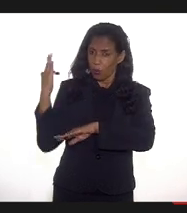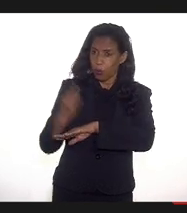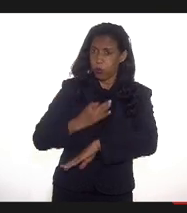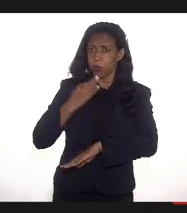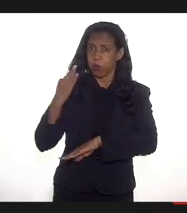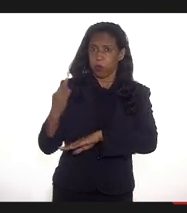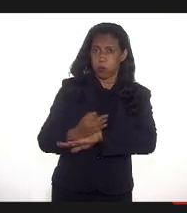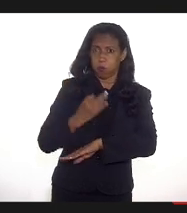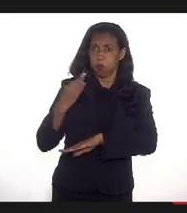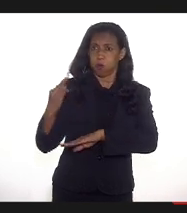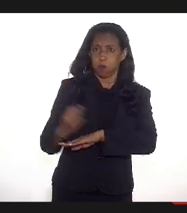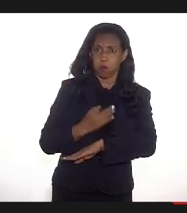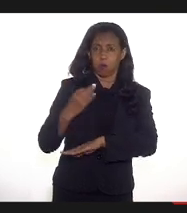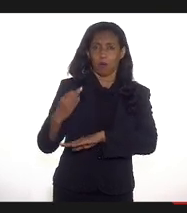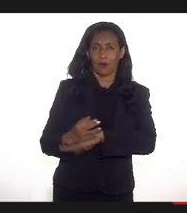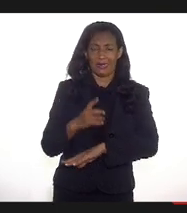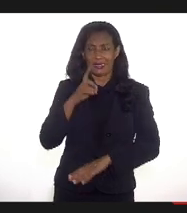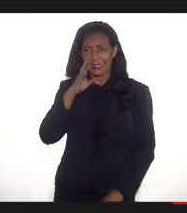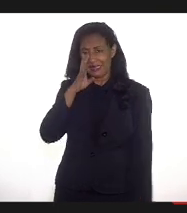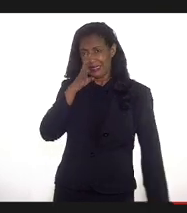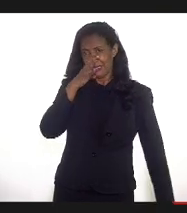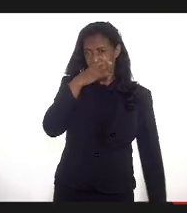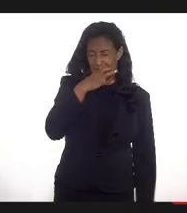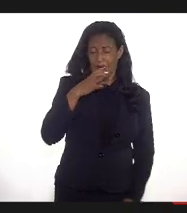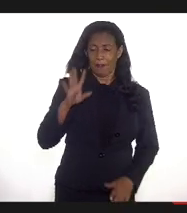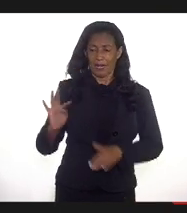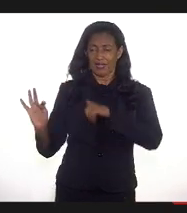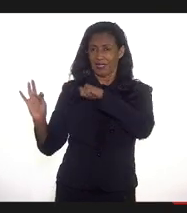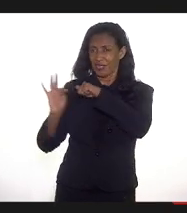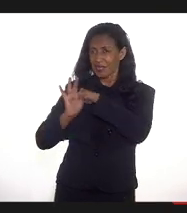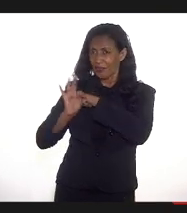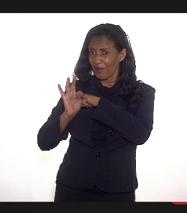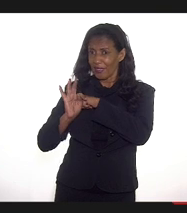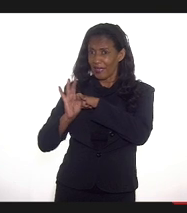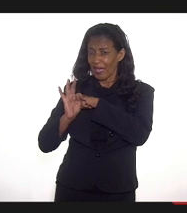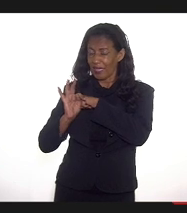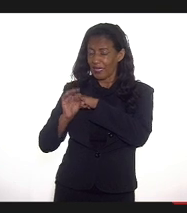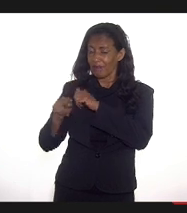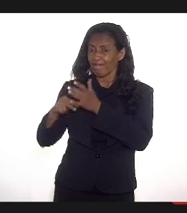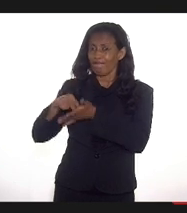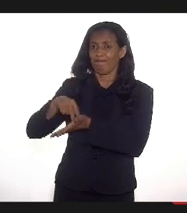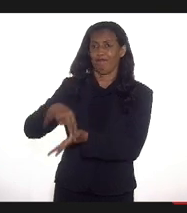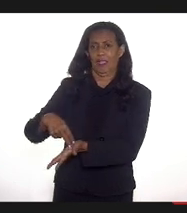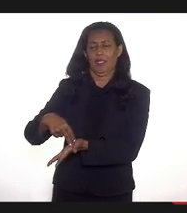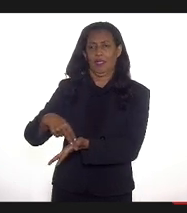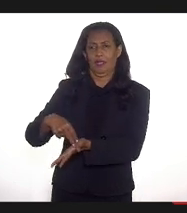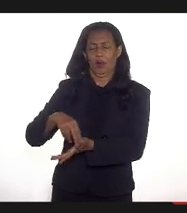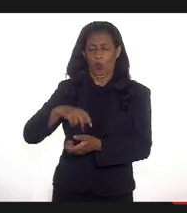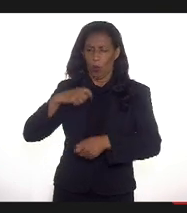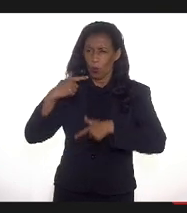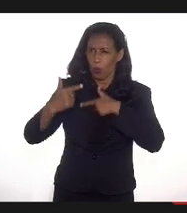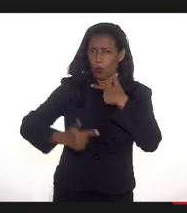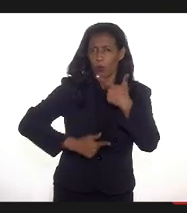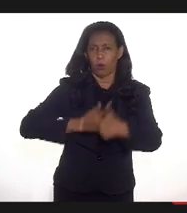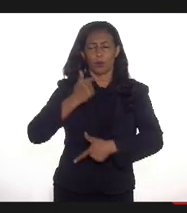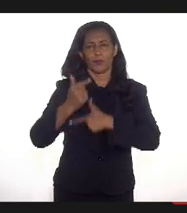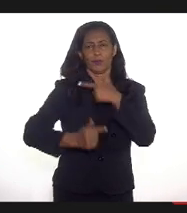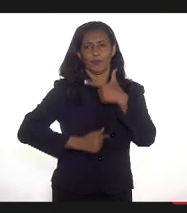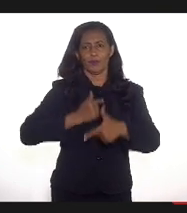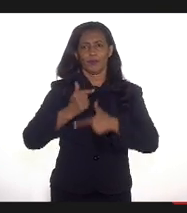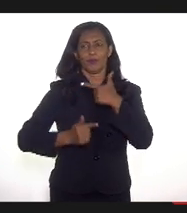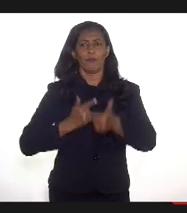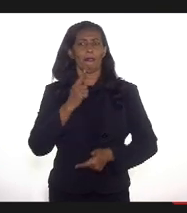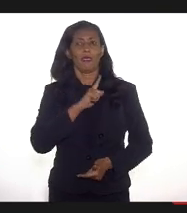para deixar a FAETEC em pé. Tá? Nós batalhamos para não